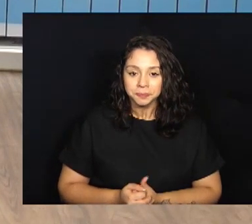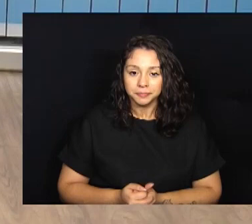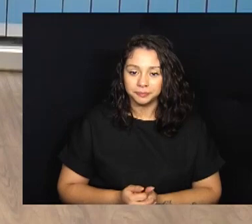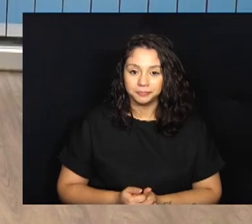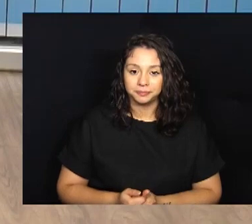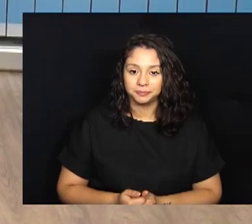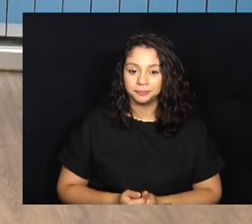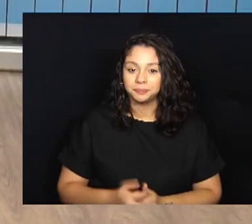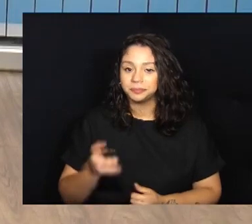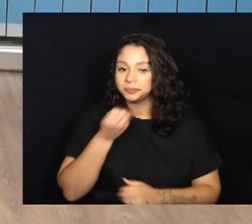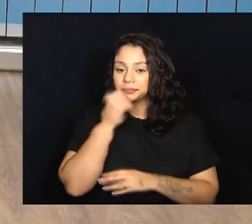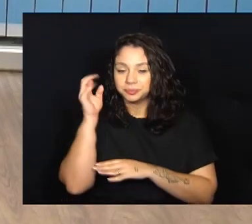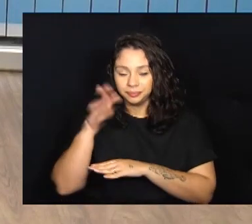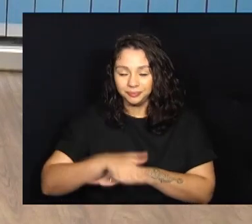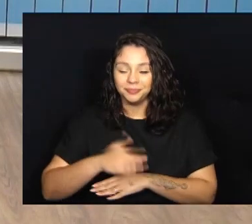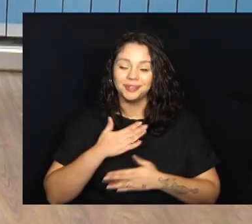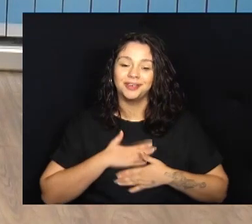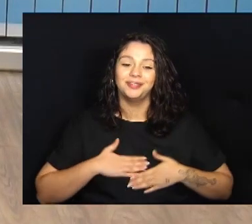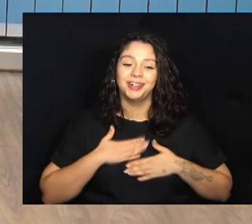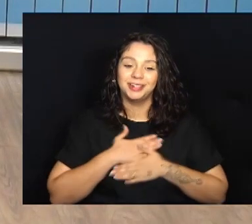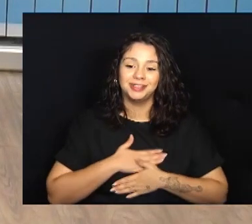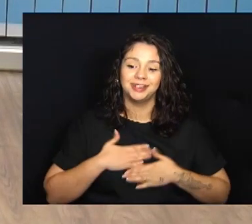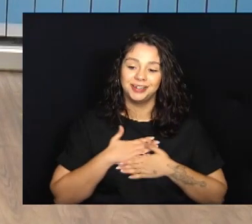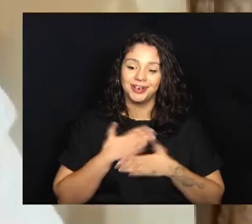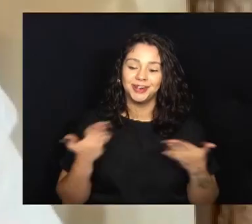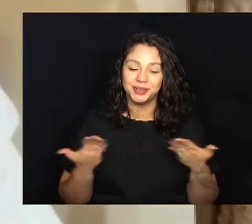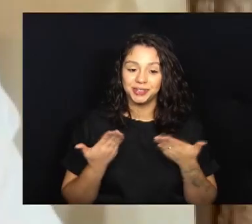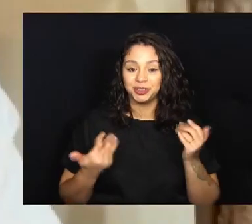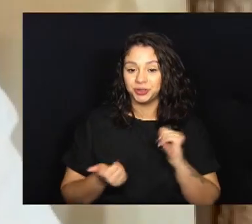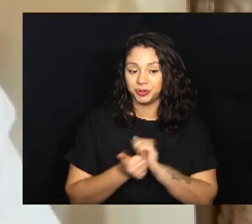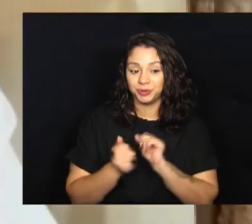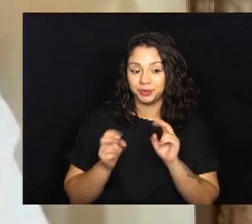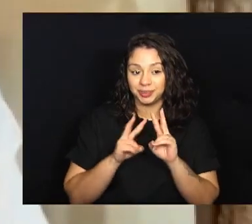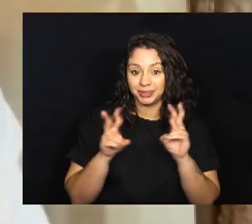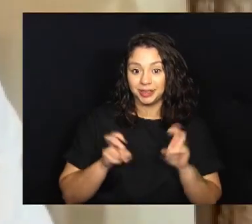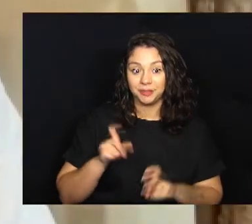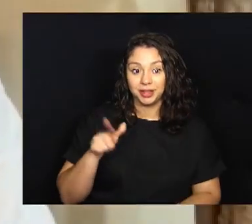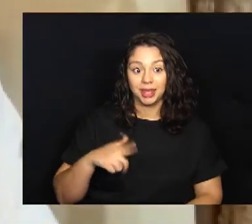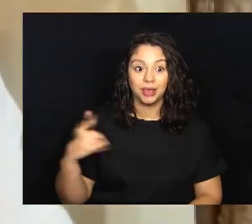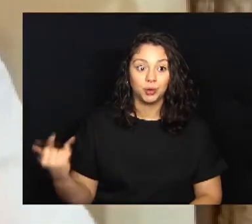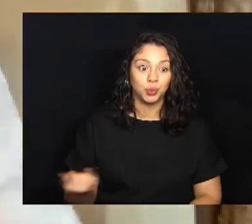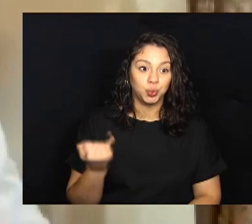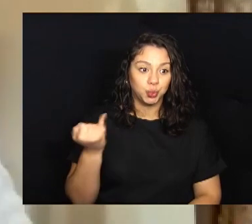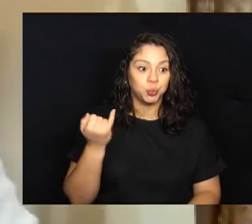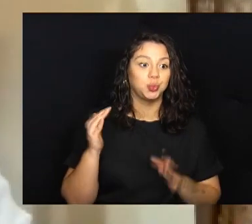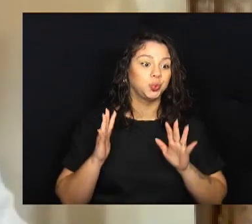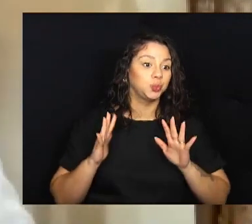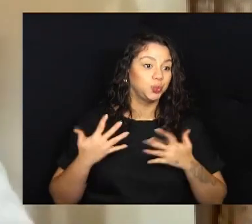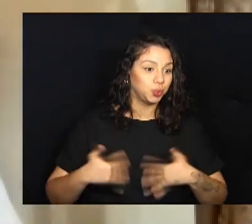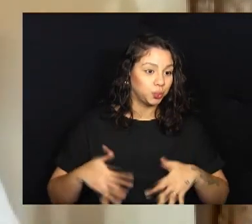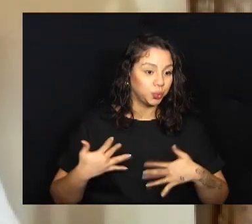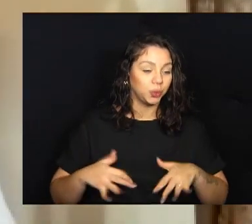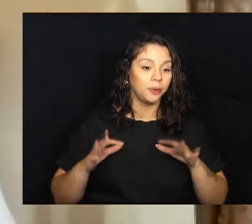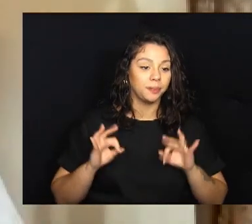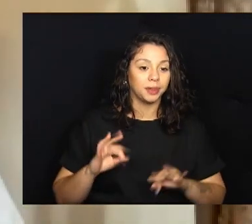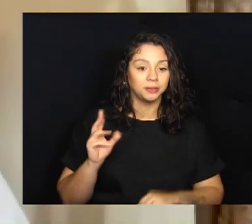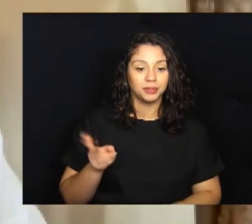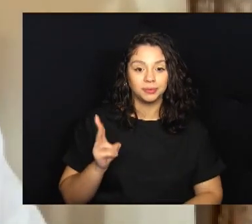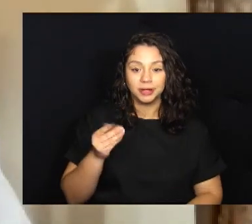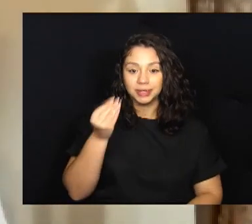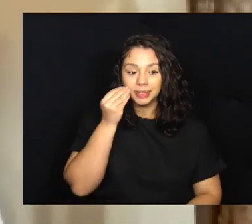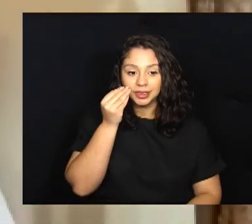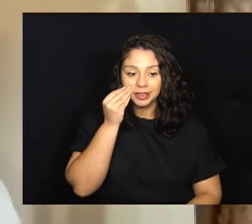Muito boa tarde, é um prazer enorme estar aqui com vocês para a gente falar sobre esse assunto super importante. E todo mundo busca ter uma